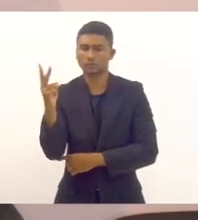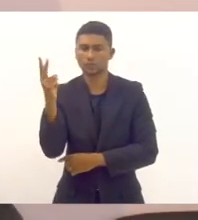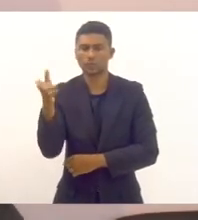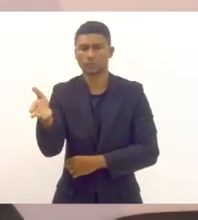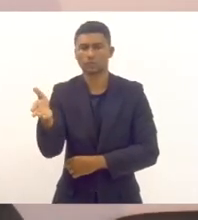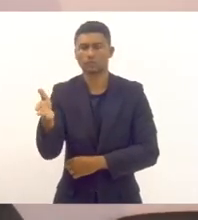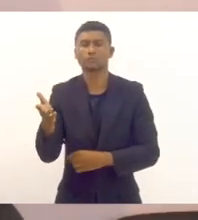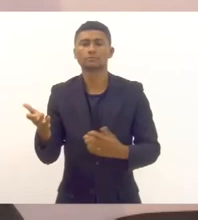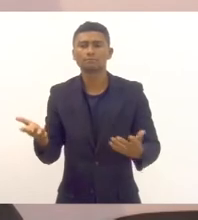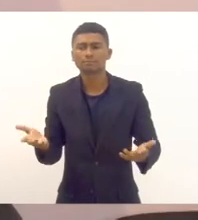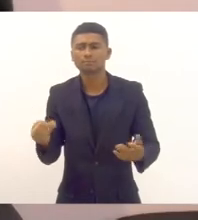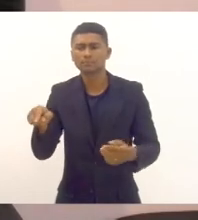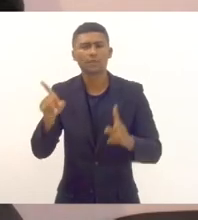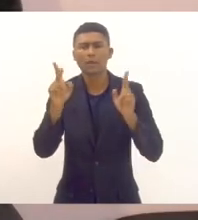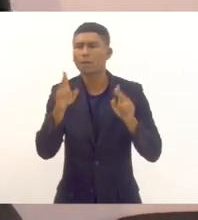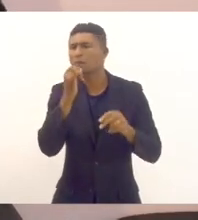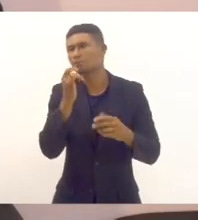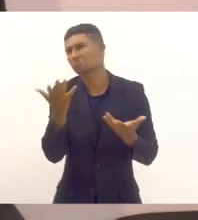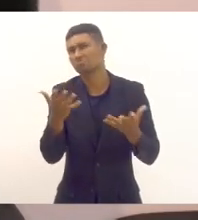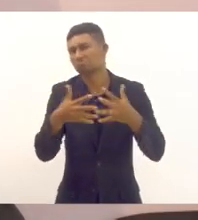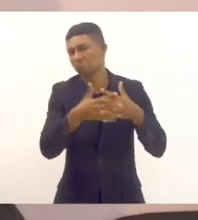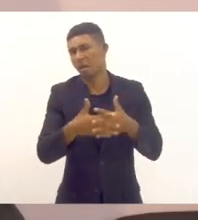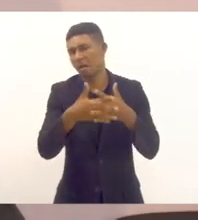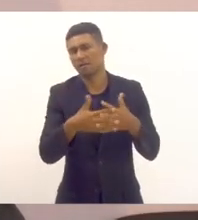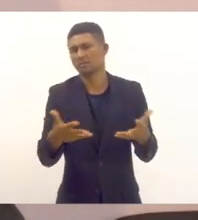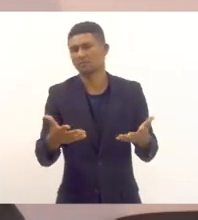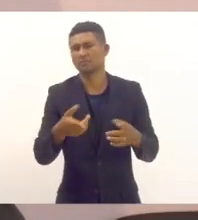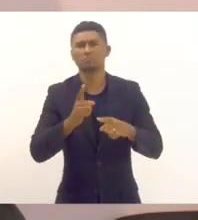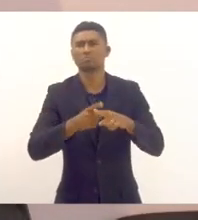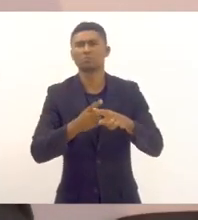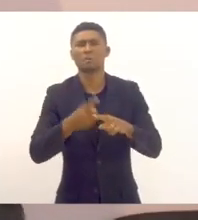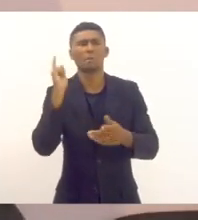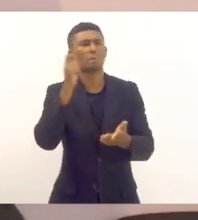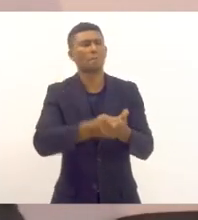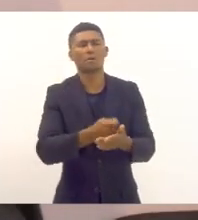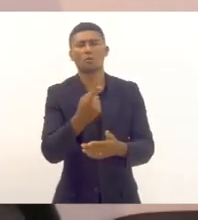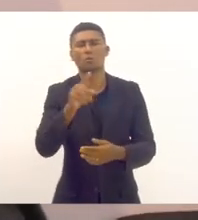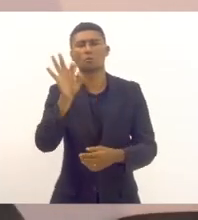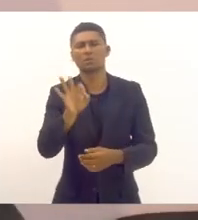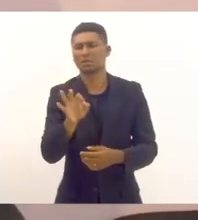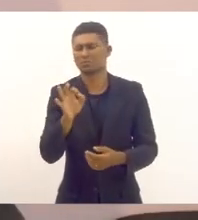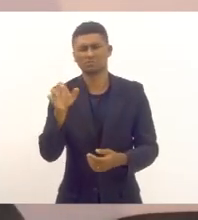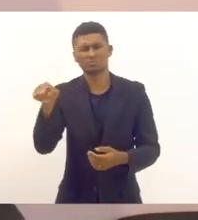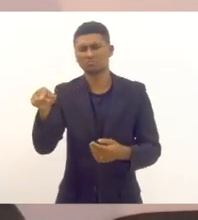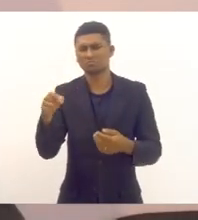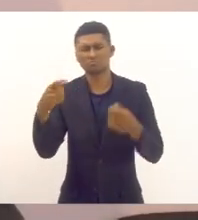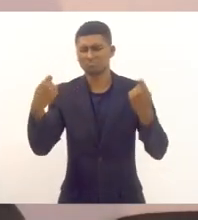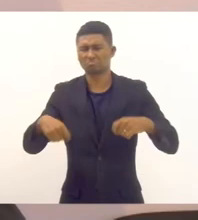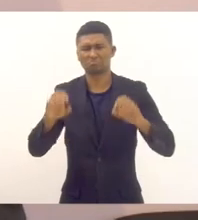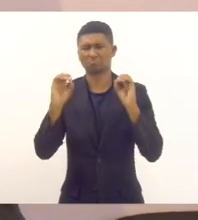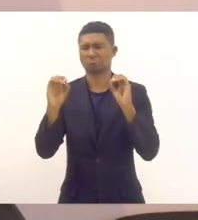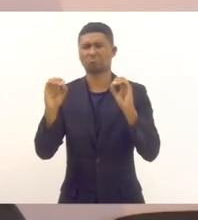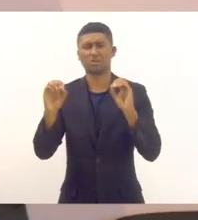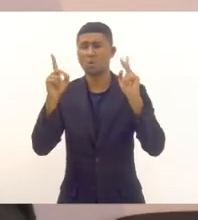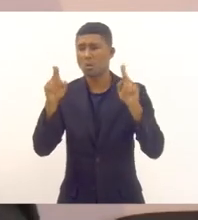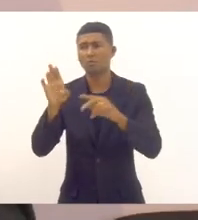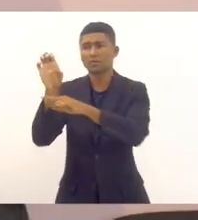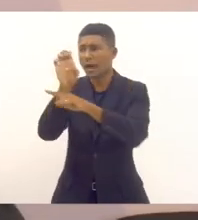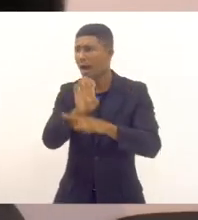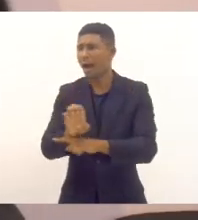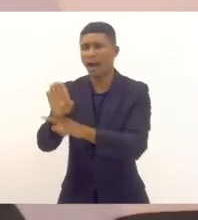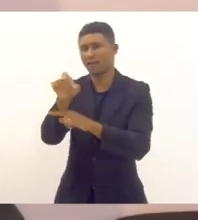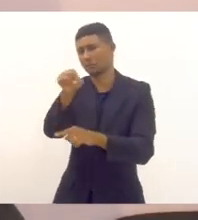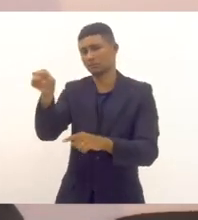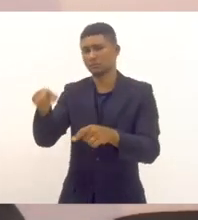é um equipamento como se fosse uma carreta, entendeu? Por que paga 1%? Não deveria nem pagar nada, igual os outros estados. Além disso, paga em cima de tudo,